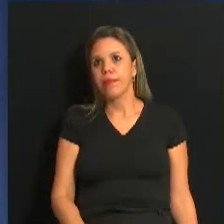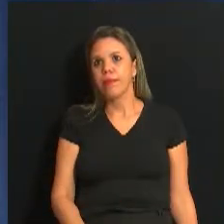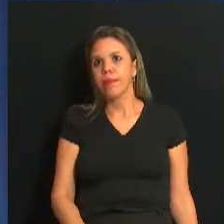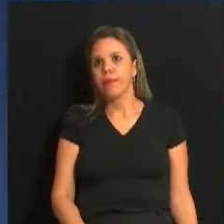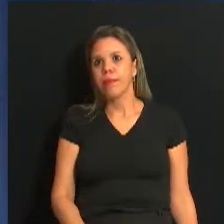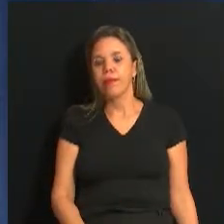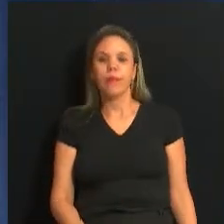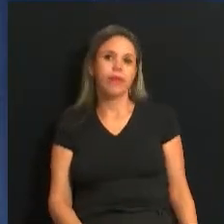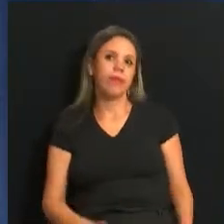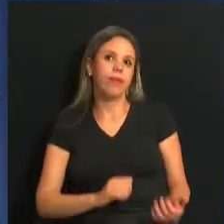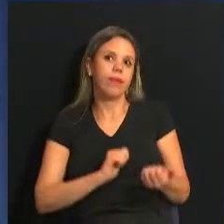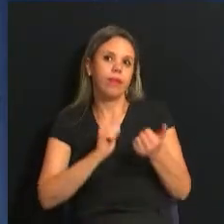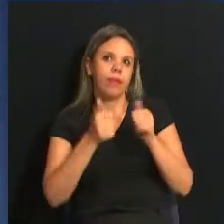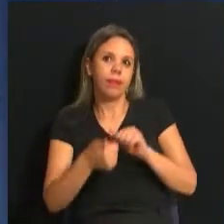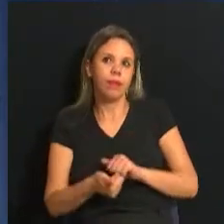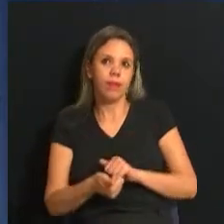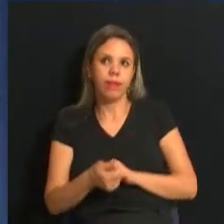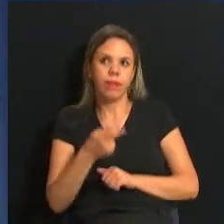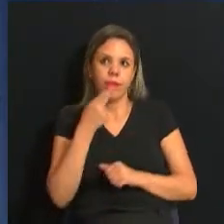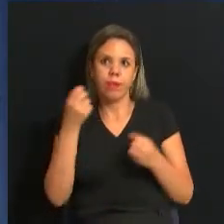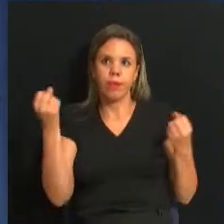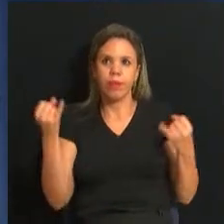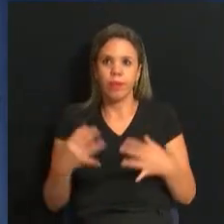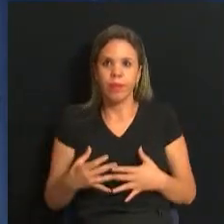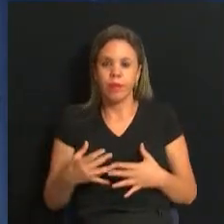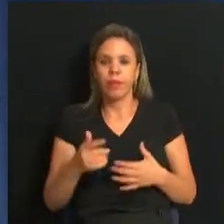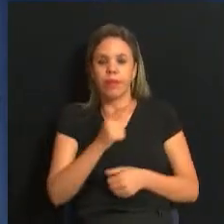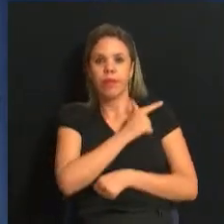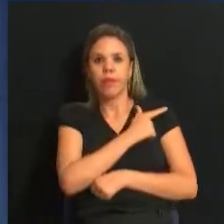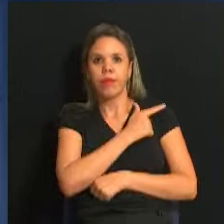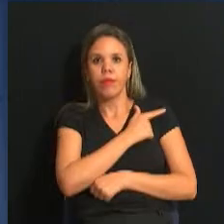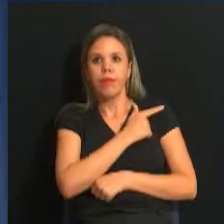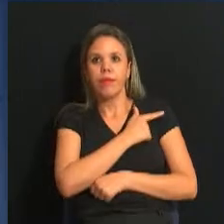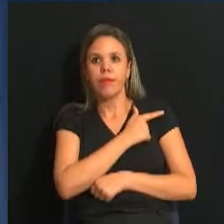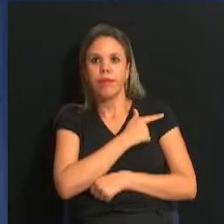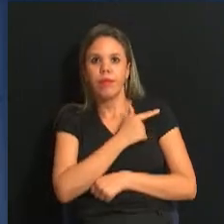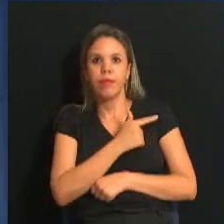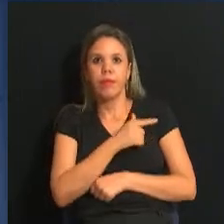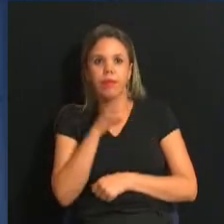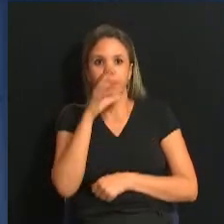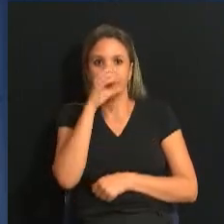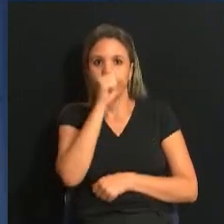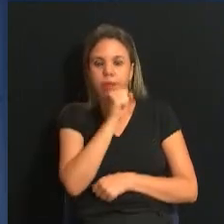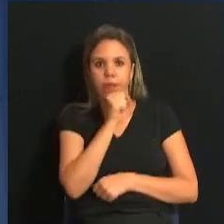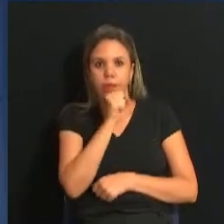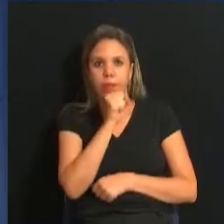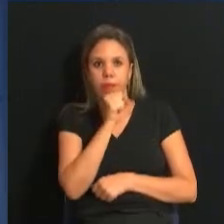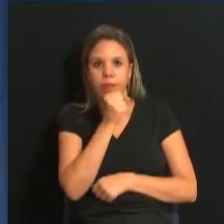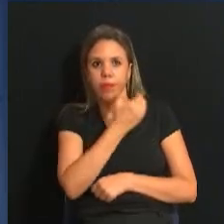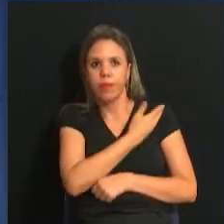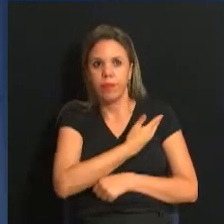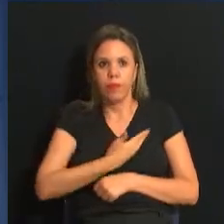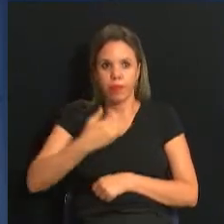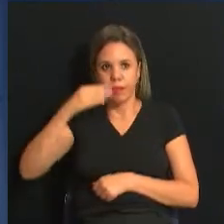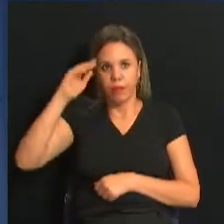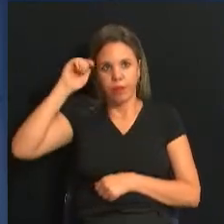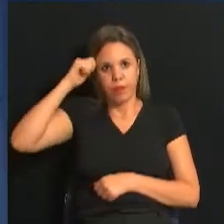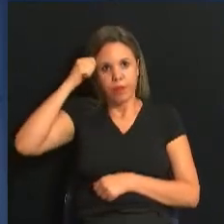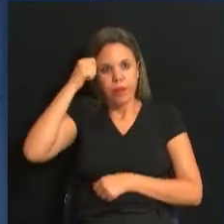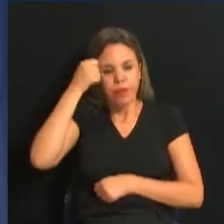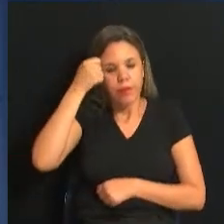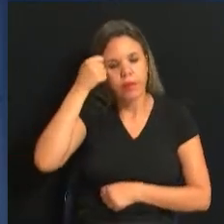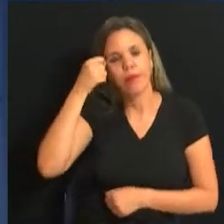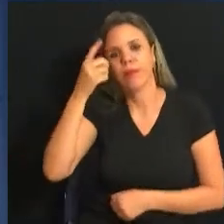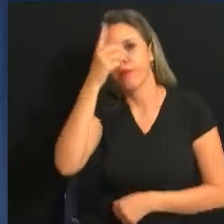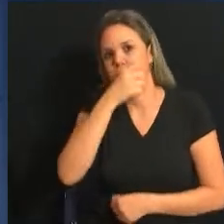E no esporte ainda a gente vai falar da partida do Guarani, que entra em campo neste sábado, e a Ponte Preta no domingo contra o São Paulo, mas